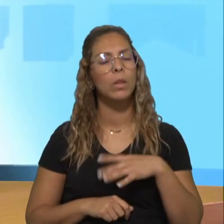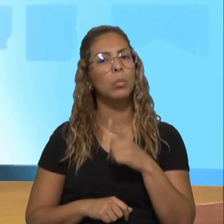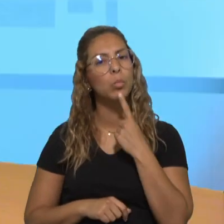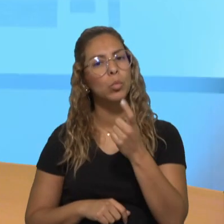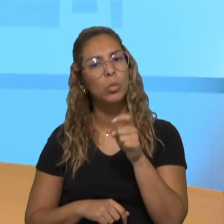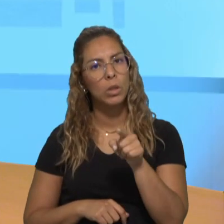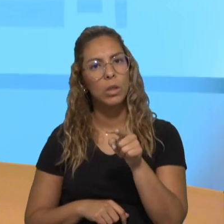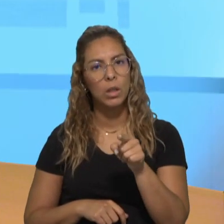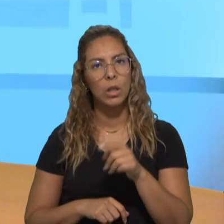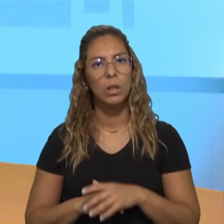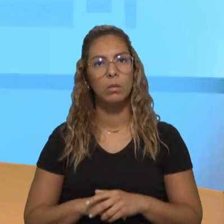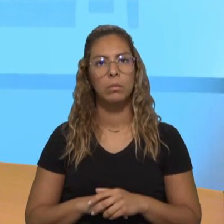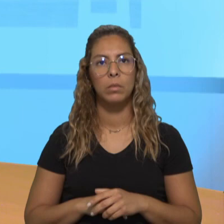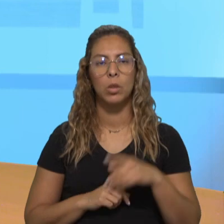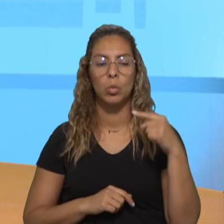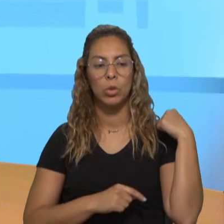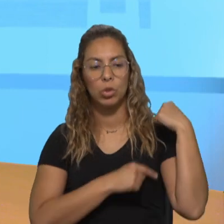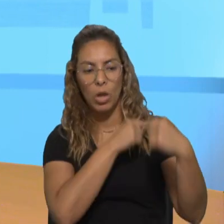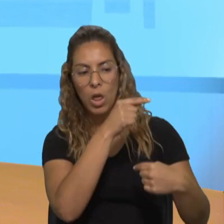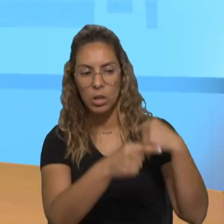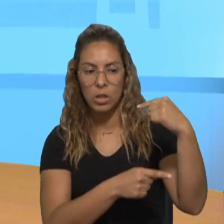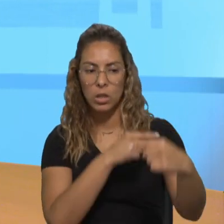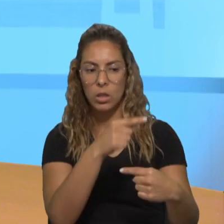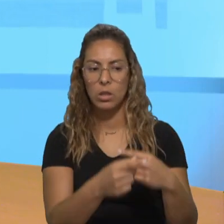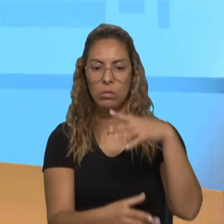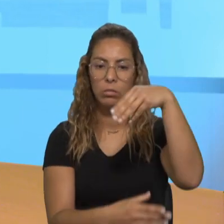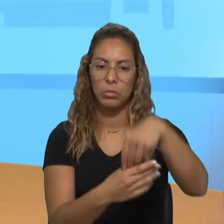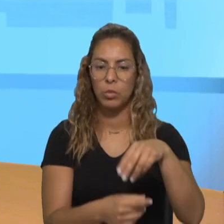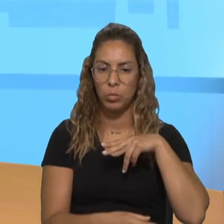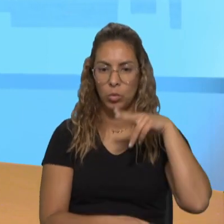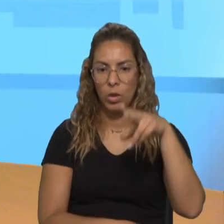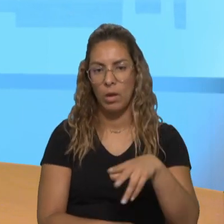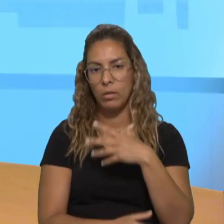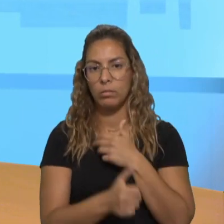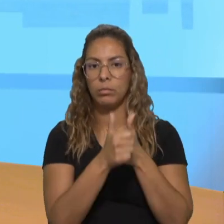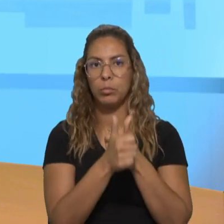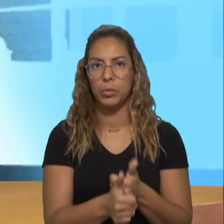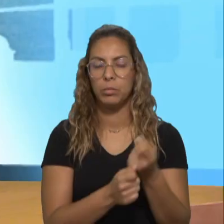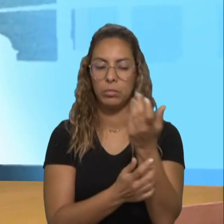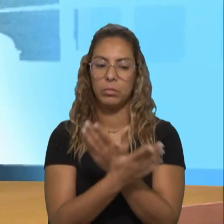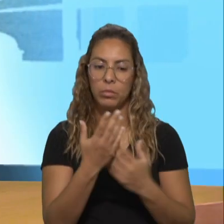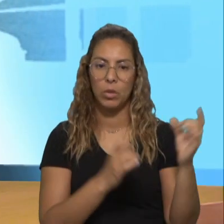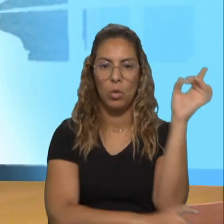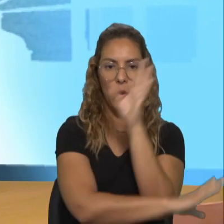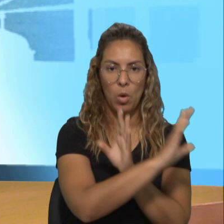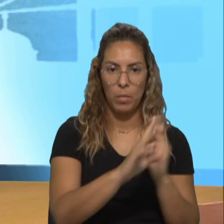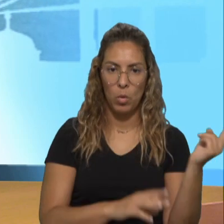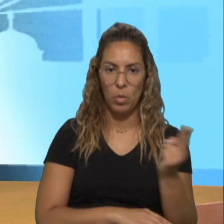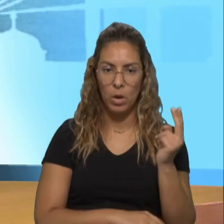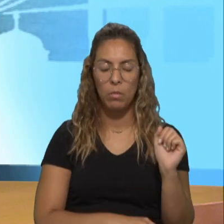por causa tu pertences a uma geração já nascida com Portugal, então Sim. na Comunidade Económica Europeia, há de alguma forma